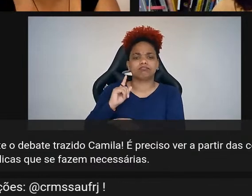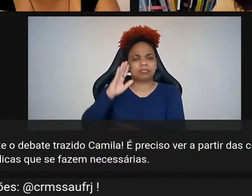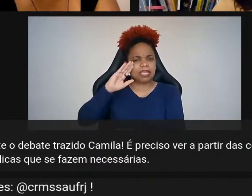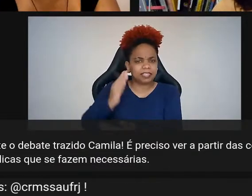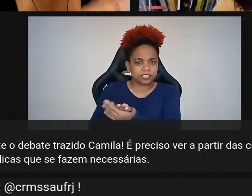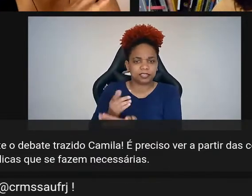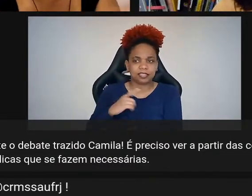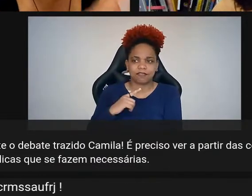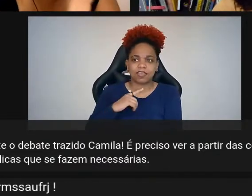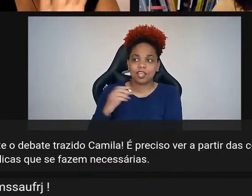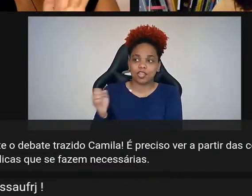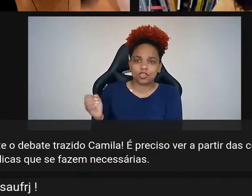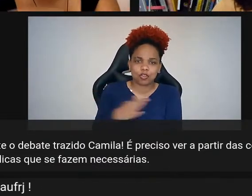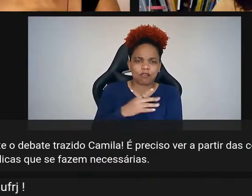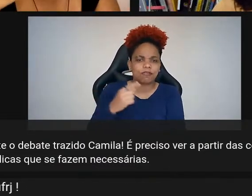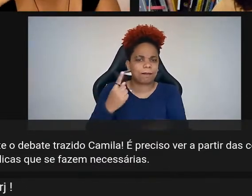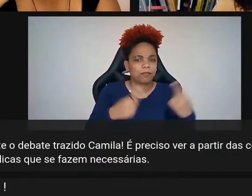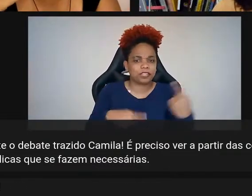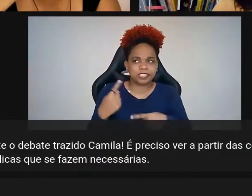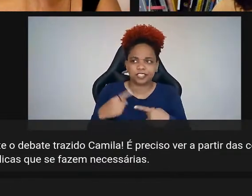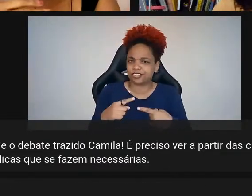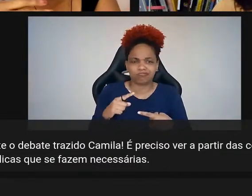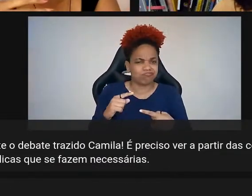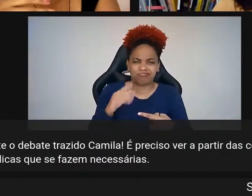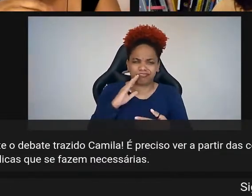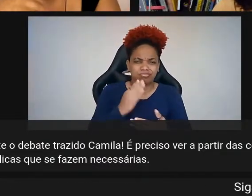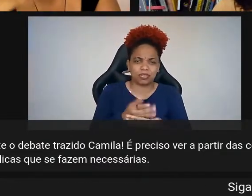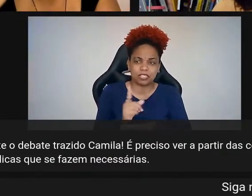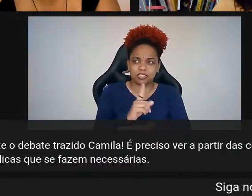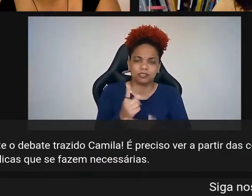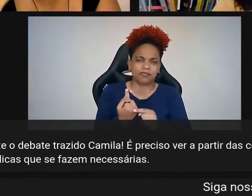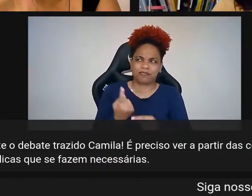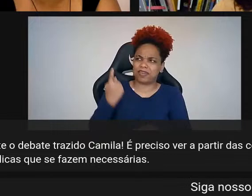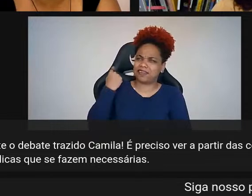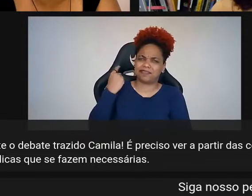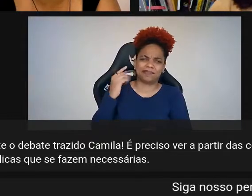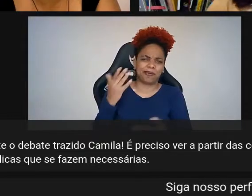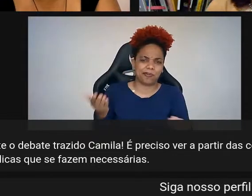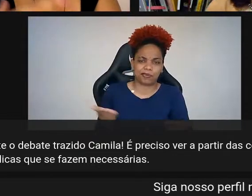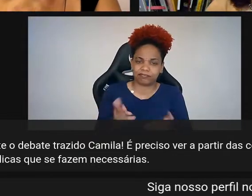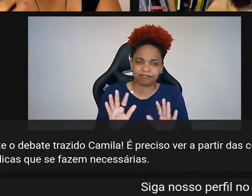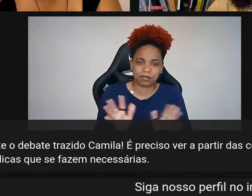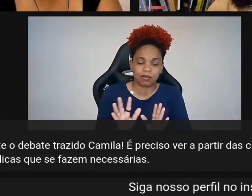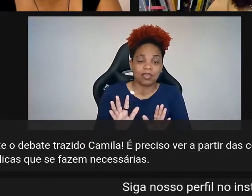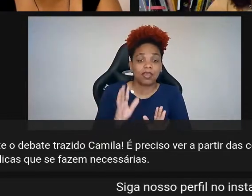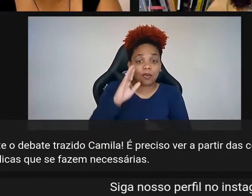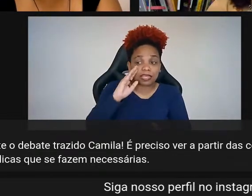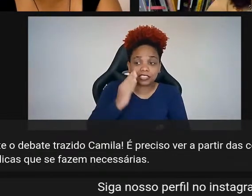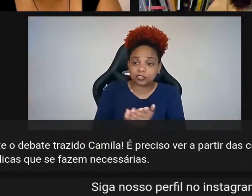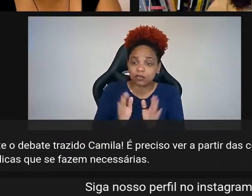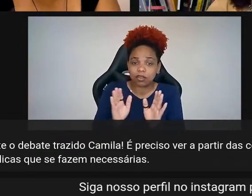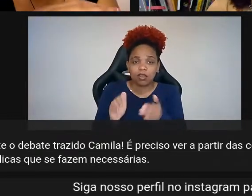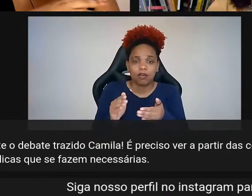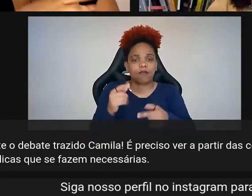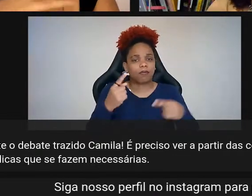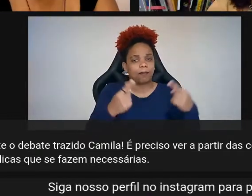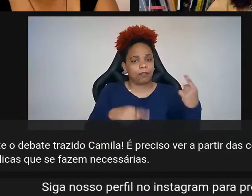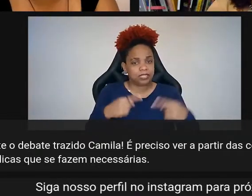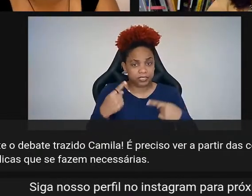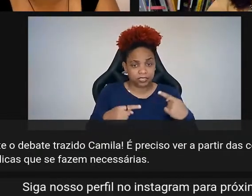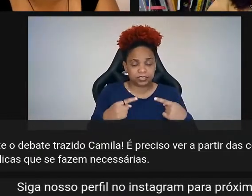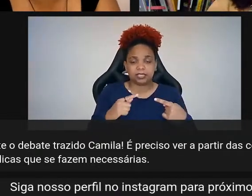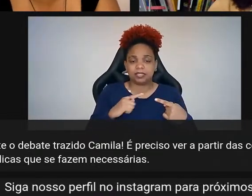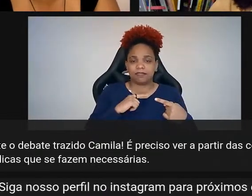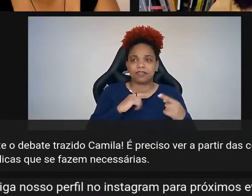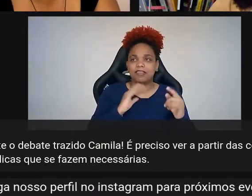nova política, porque eu não acredito em nova nem velha. Eu acredito na política. A gente precisa afirmar a política com outras práticas, obviamente, não com